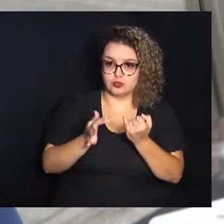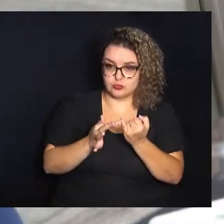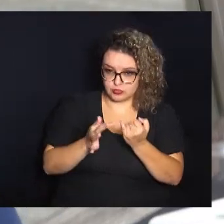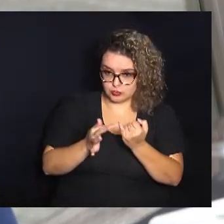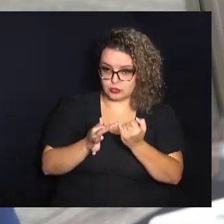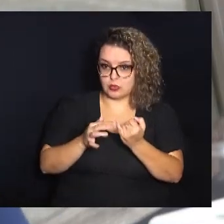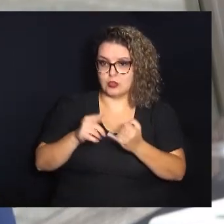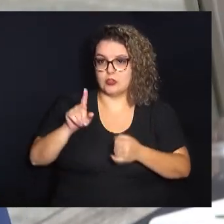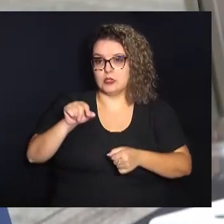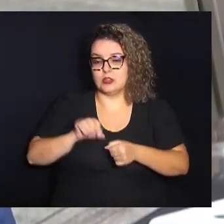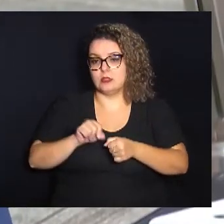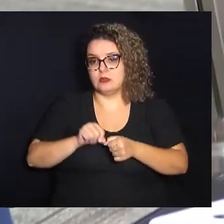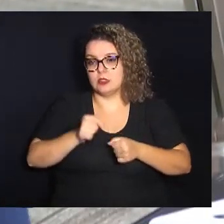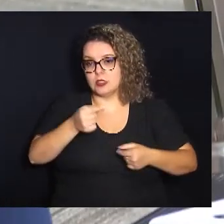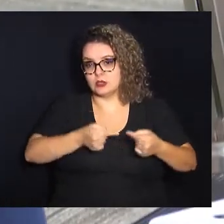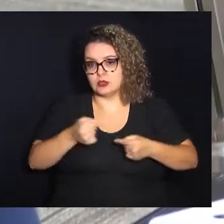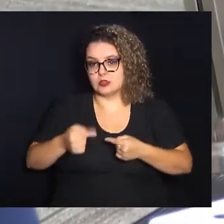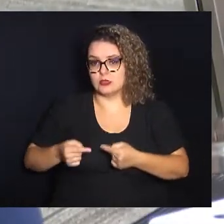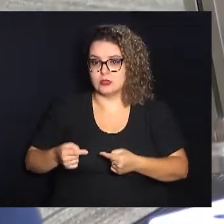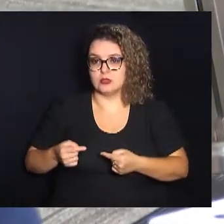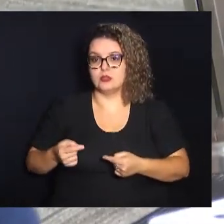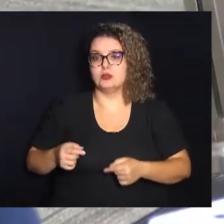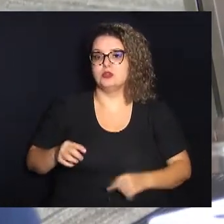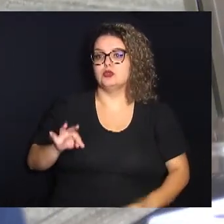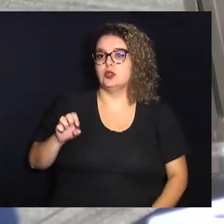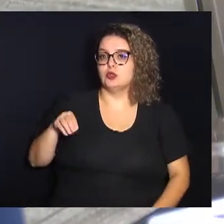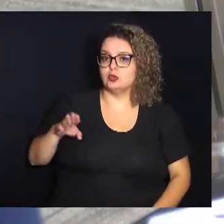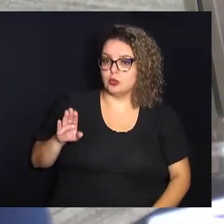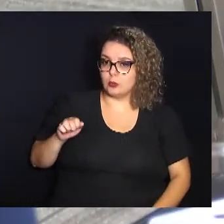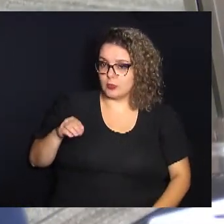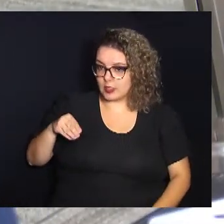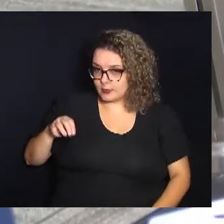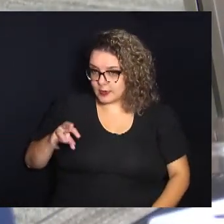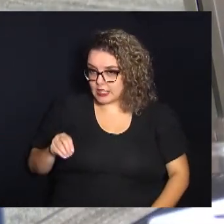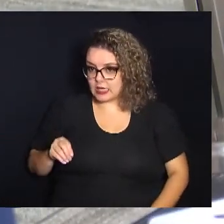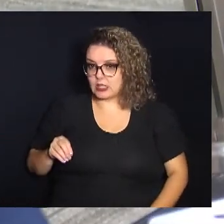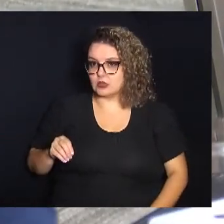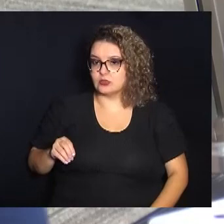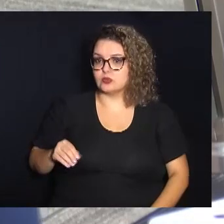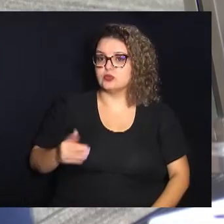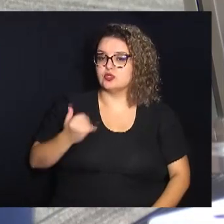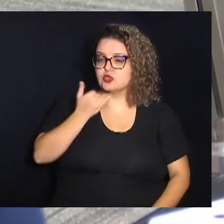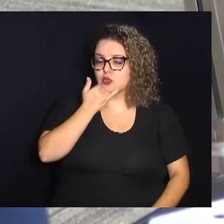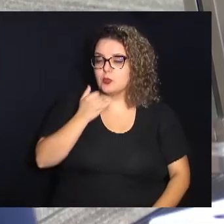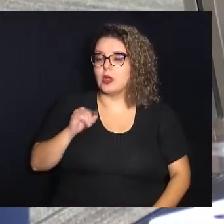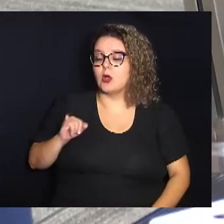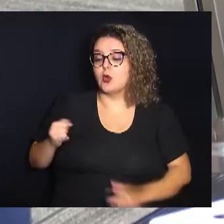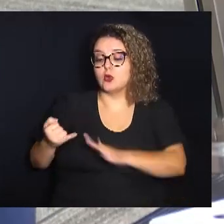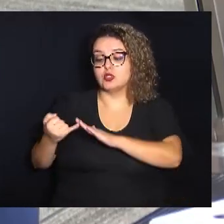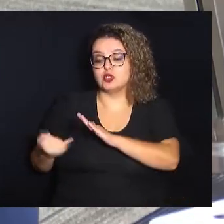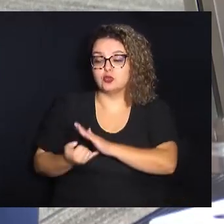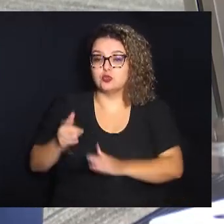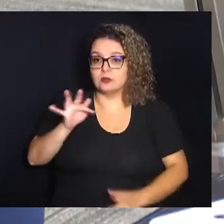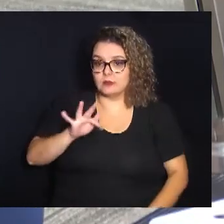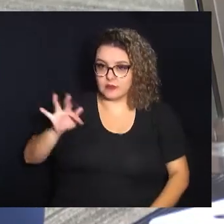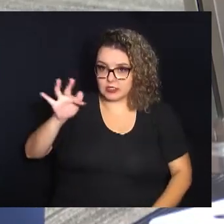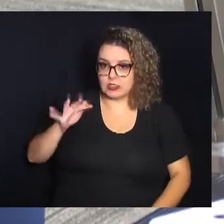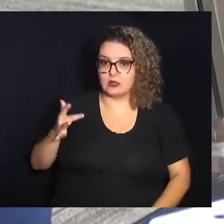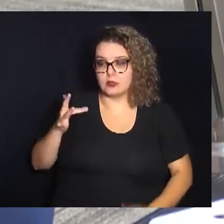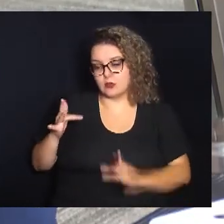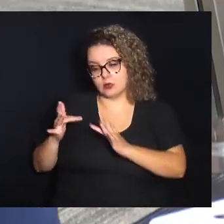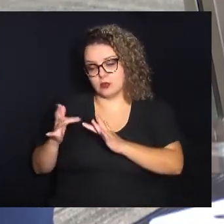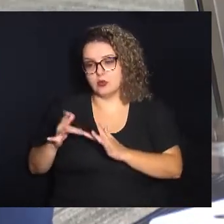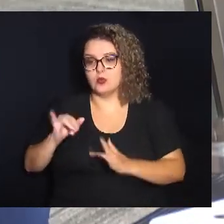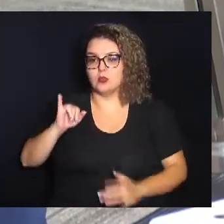Federal que faz a discussão de tombamento, de registro dos sítios arqueológicos e tal. Então, primeira coisa,